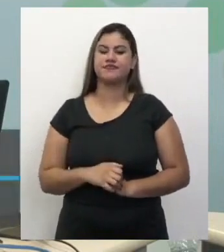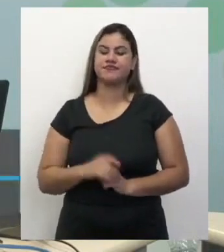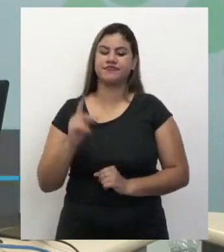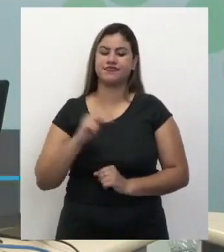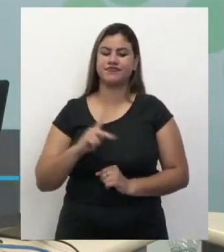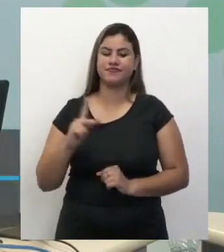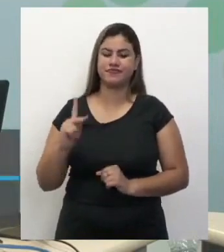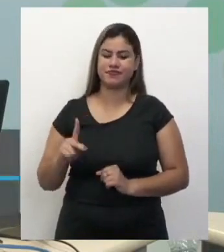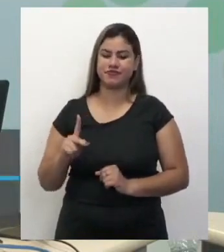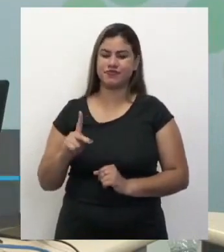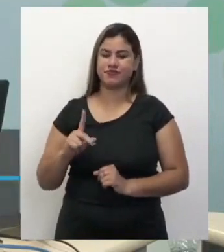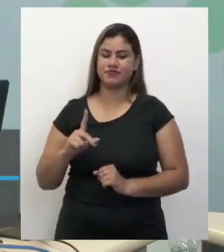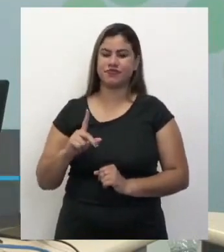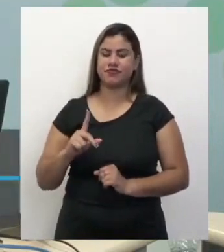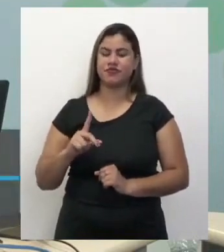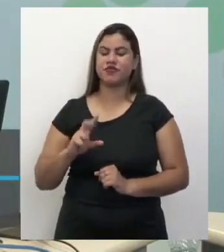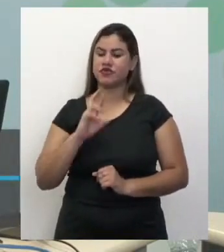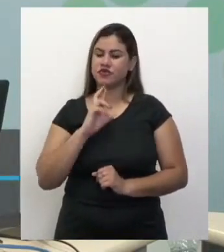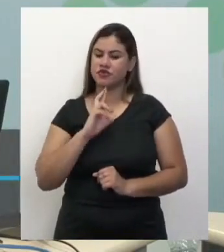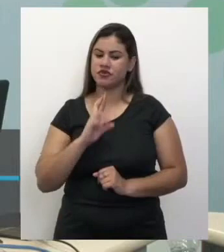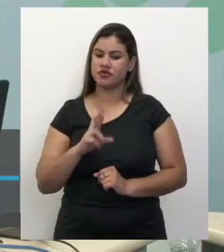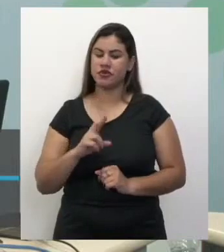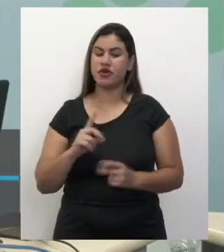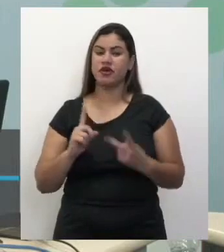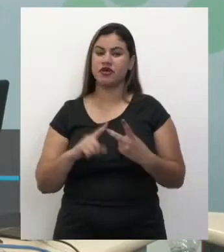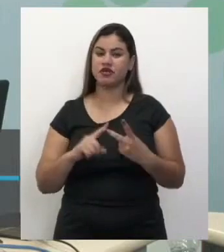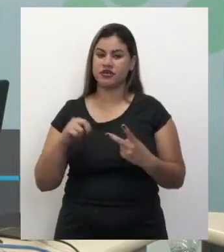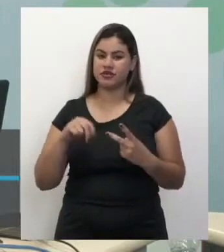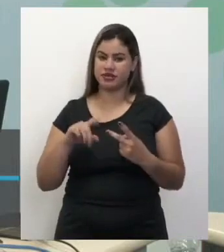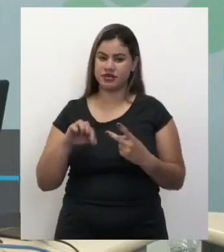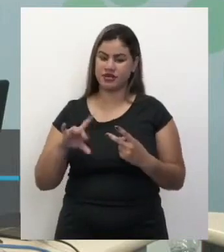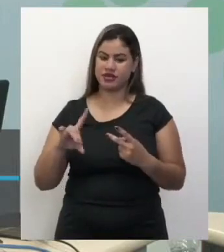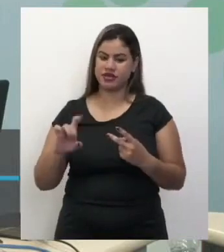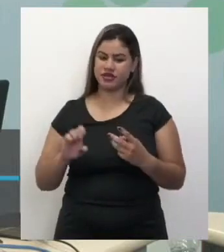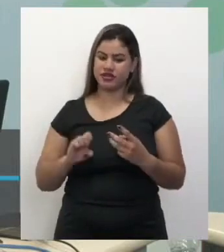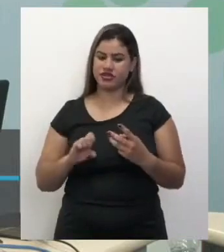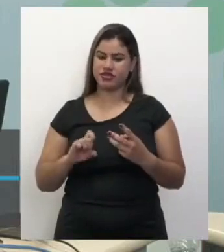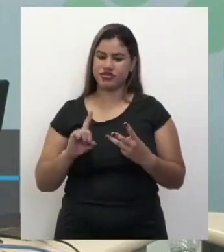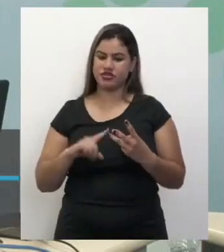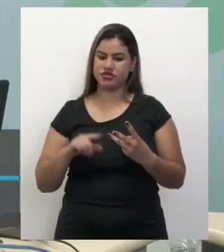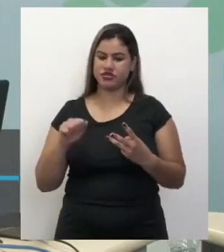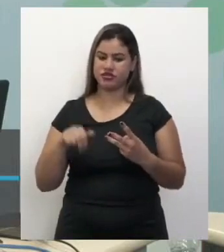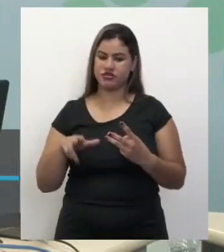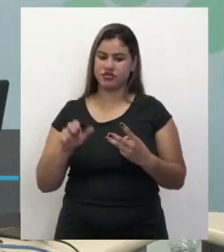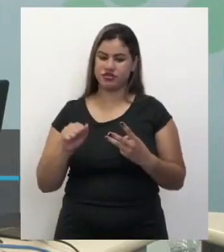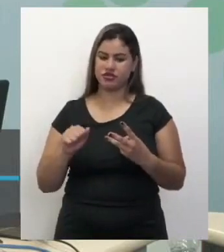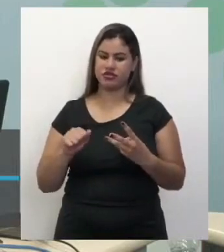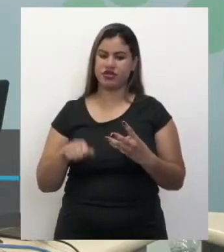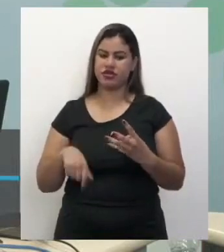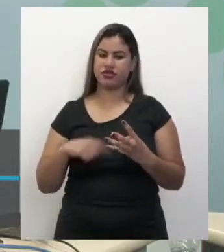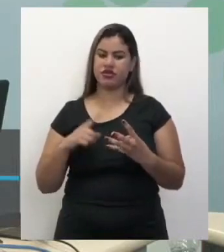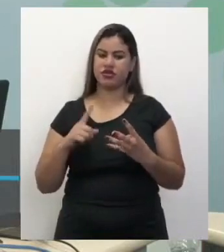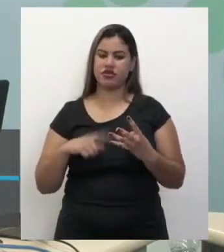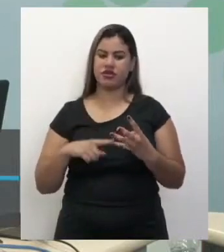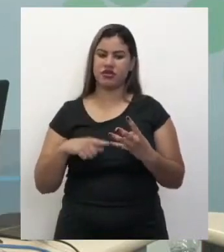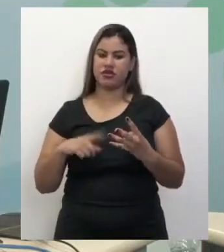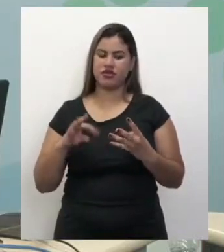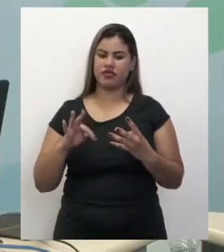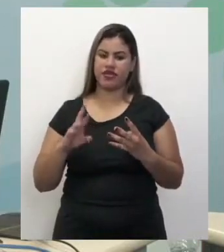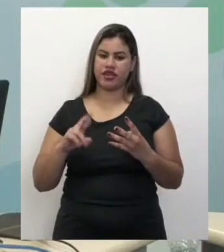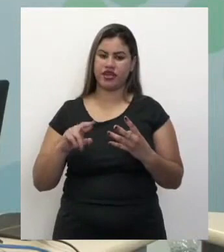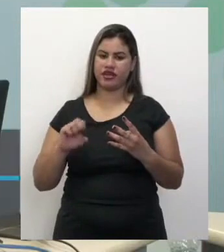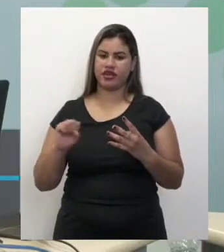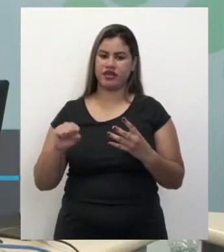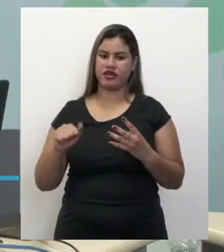deixa eu só pegar aqui, a Pro Lucinéia, a Pro Neide, a Pro Ana Rosa, a Pro Tereza,